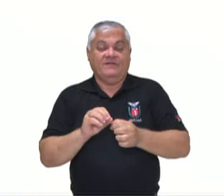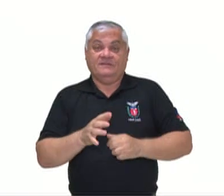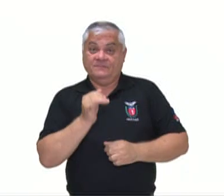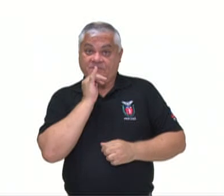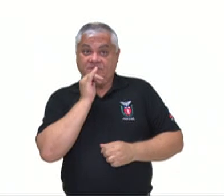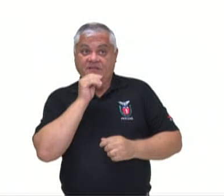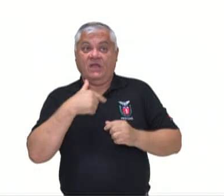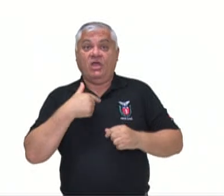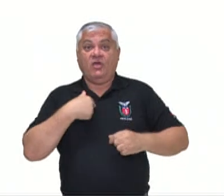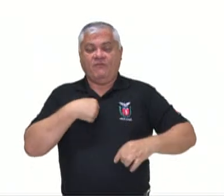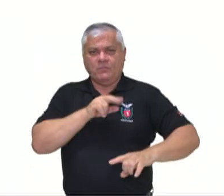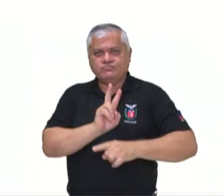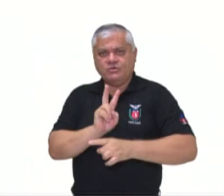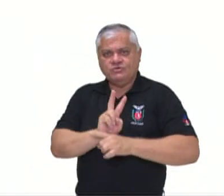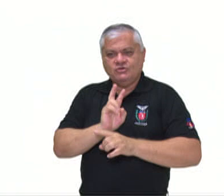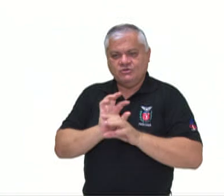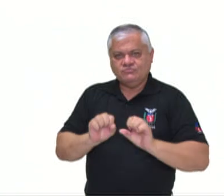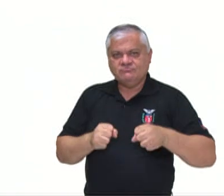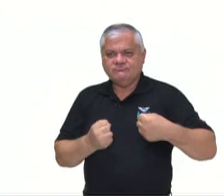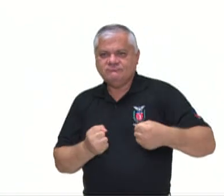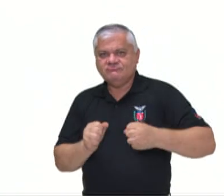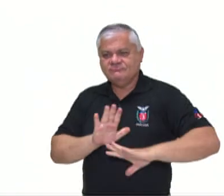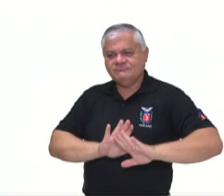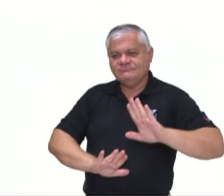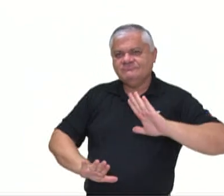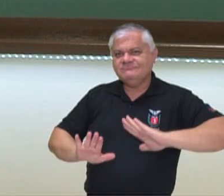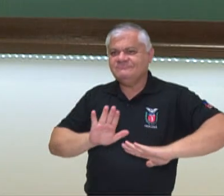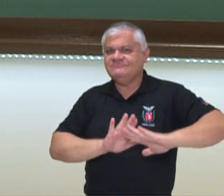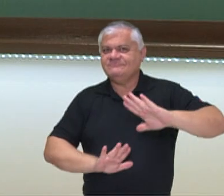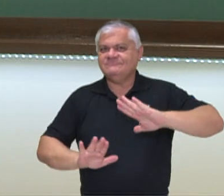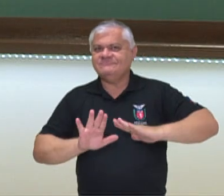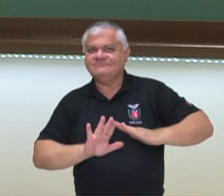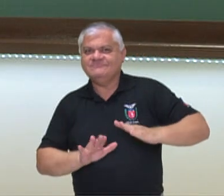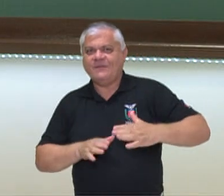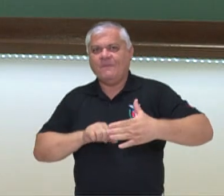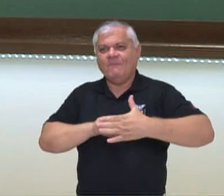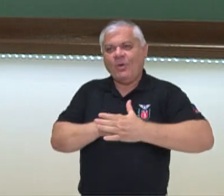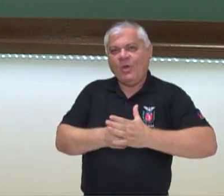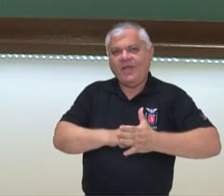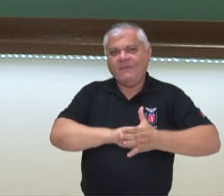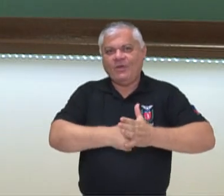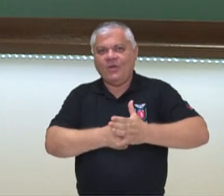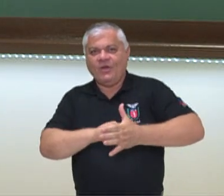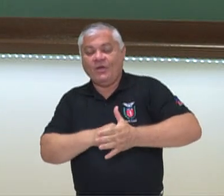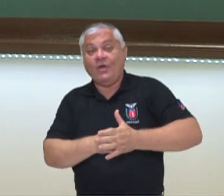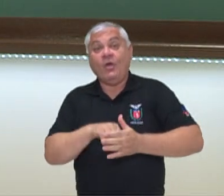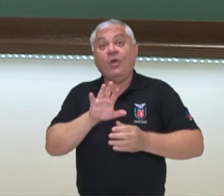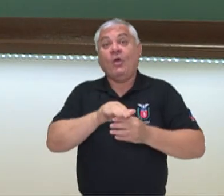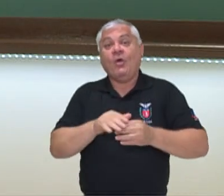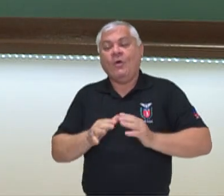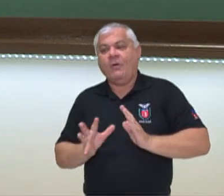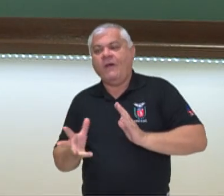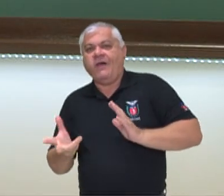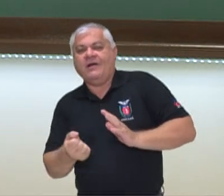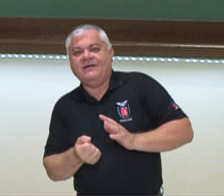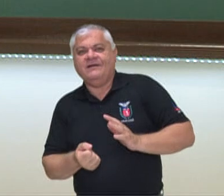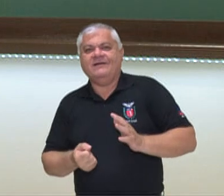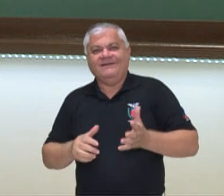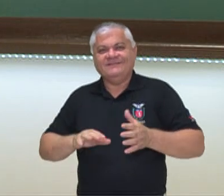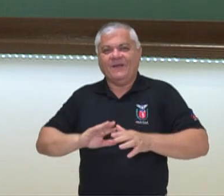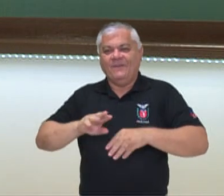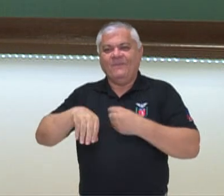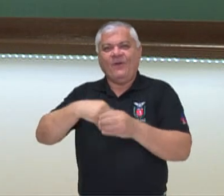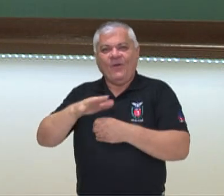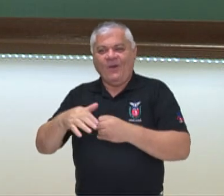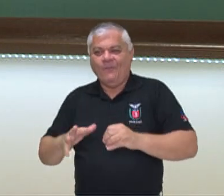vou proteger o meu próprio alvo. Então, eu vou tentar, primeiro, recuperar a posse de bola, porque daí eu vou mudar de